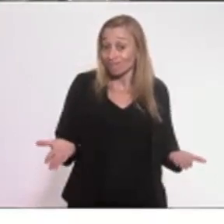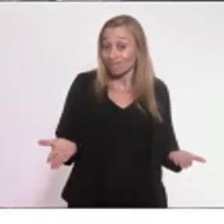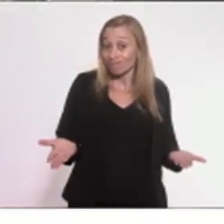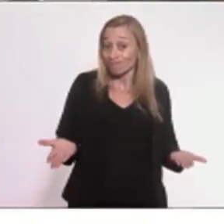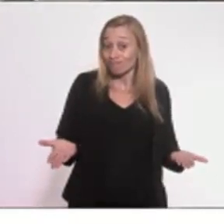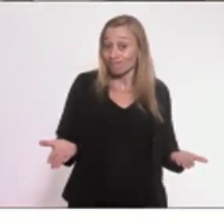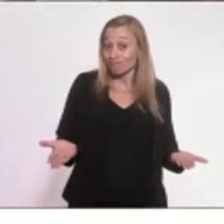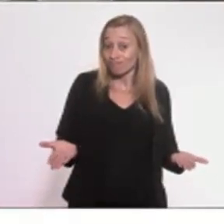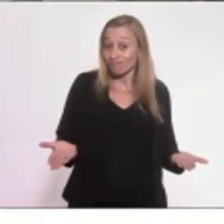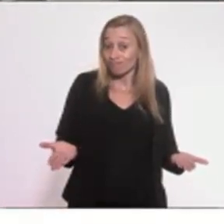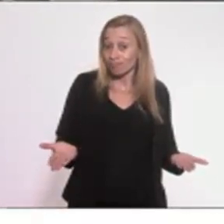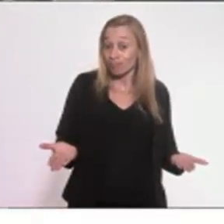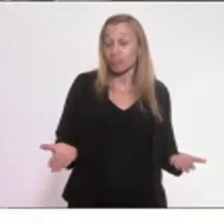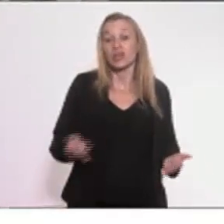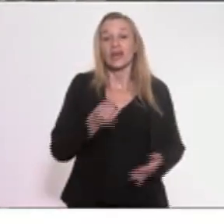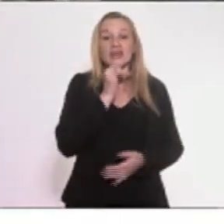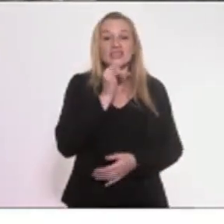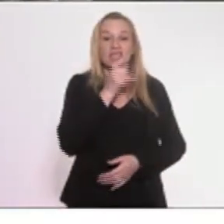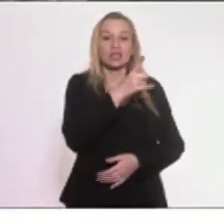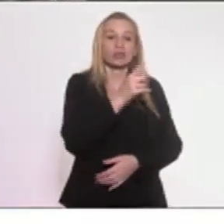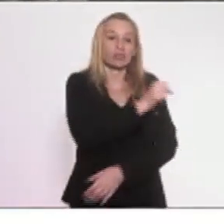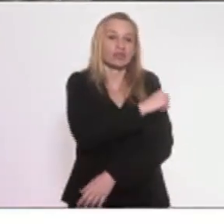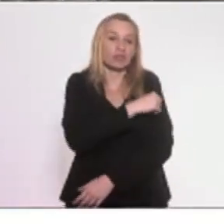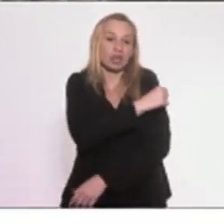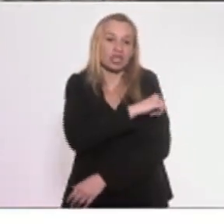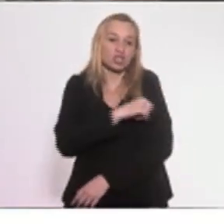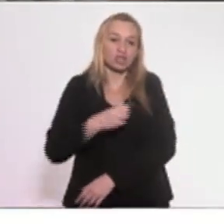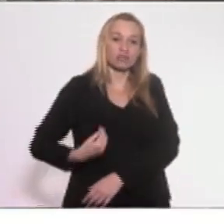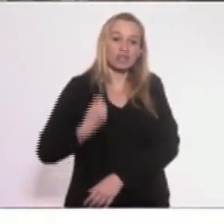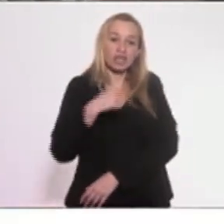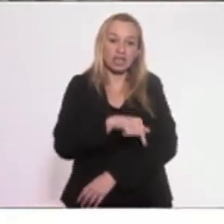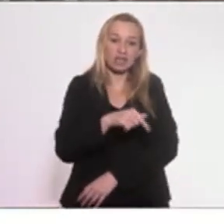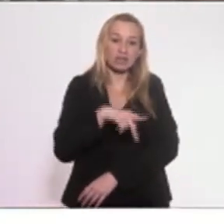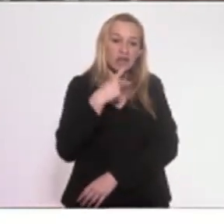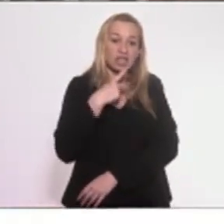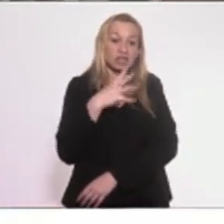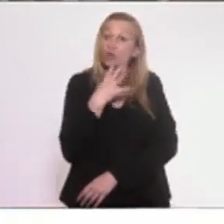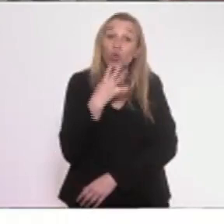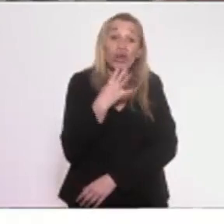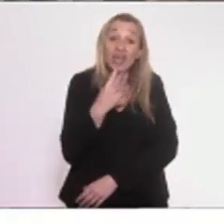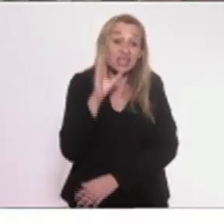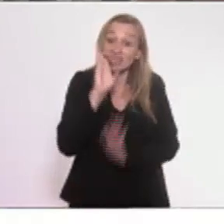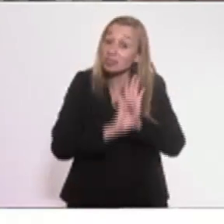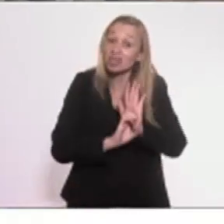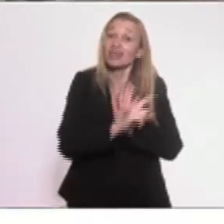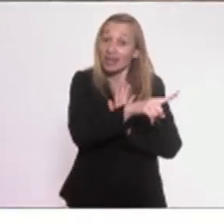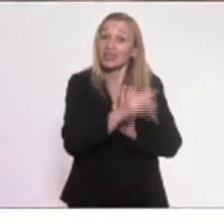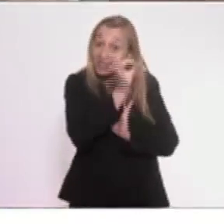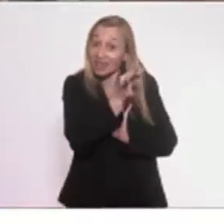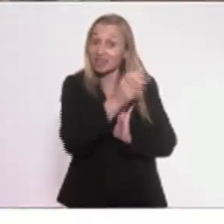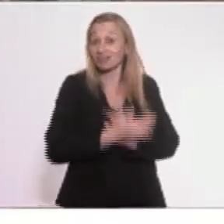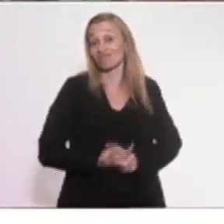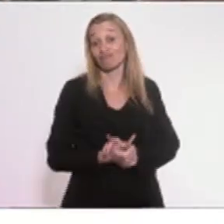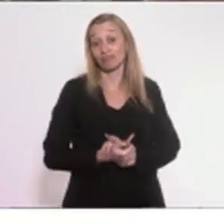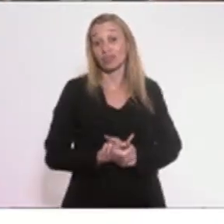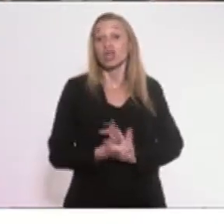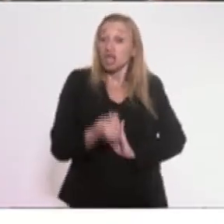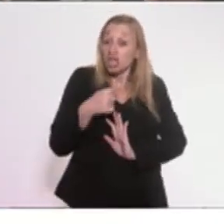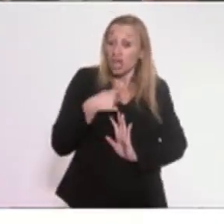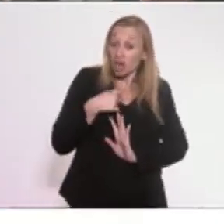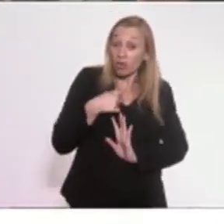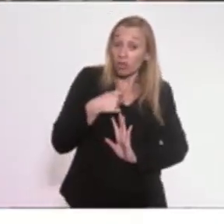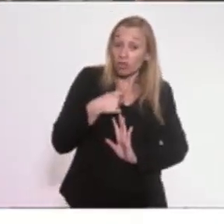tema. Mas, por exemplo, a deputada enfermeira Regiane está aqui agora dizendo que não conhece as emendas, e ela tem razão. E eu tenho